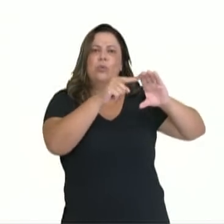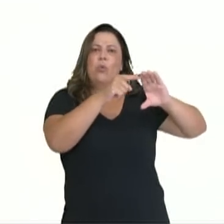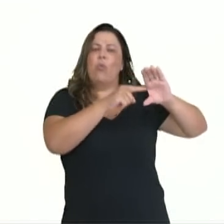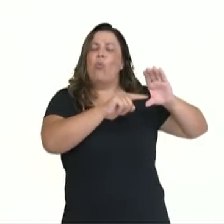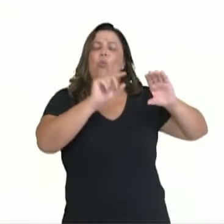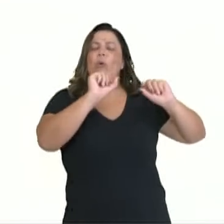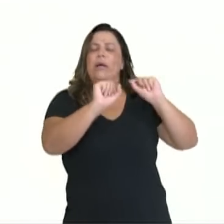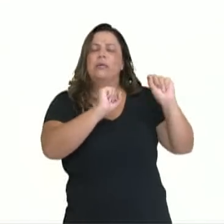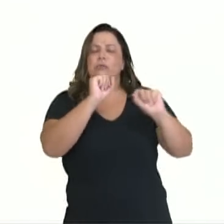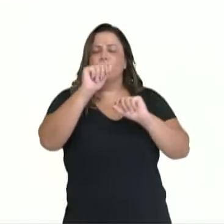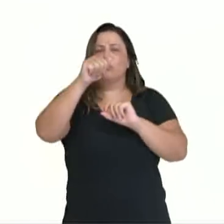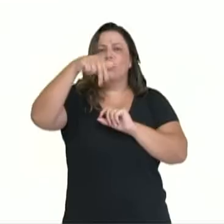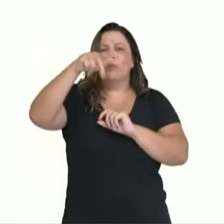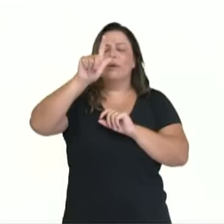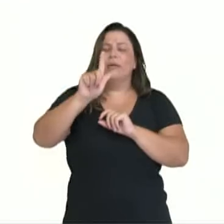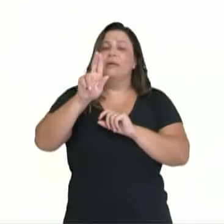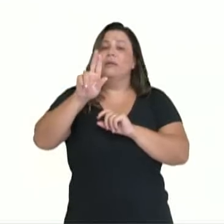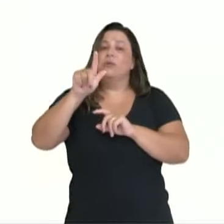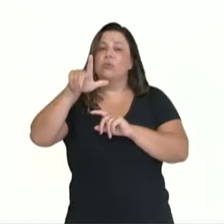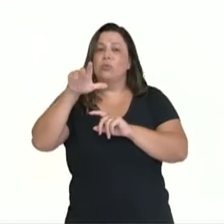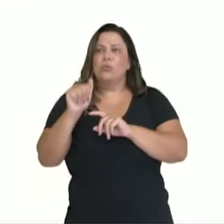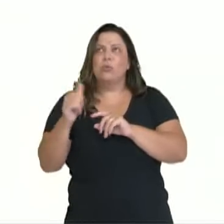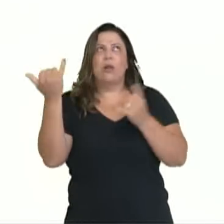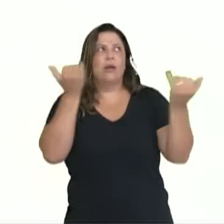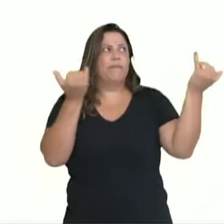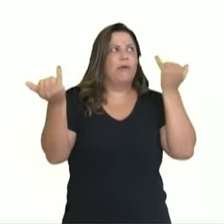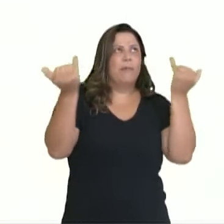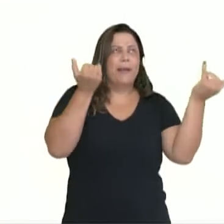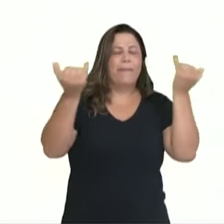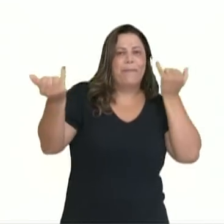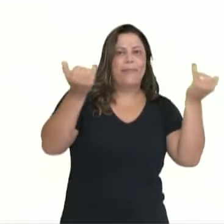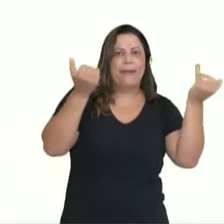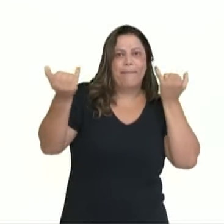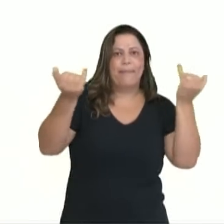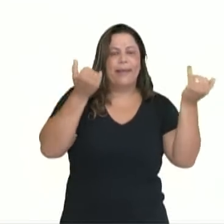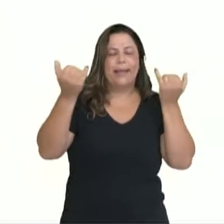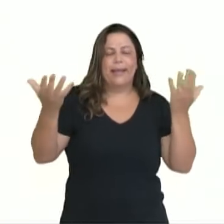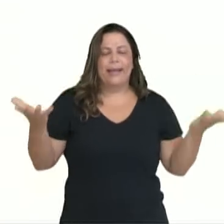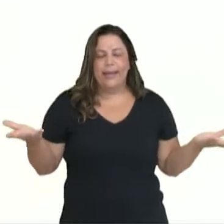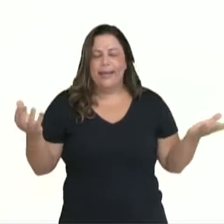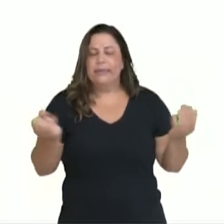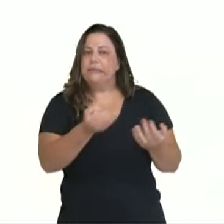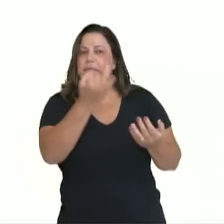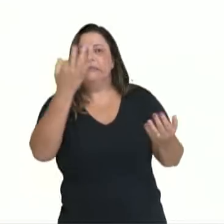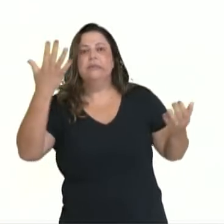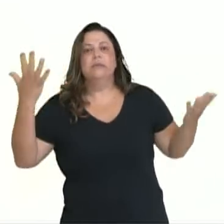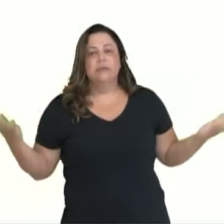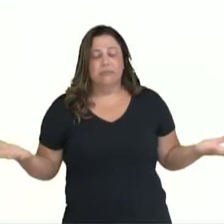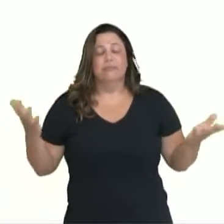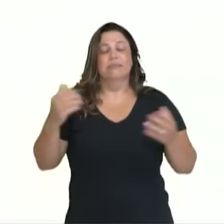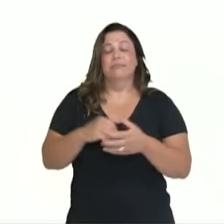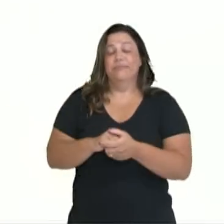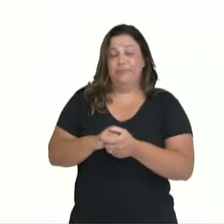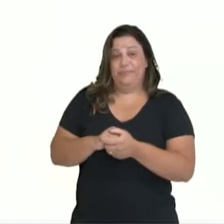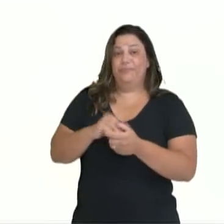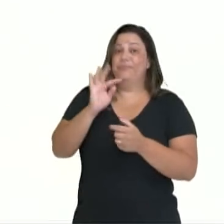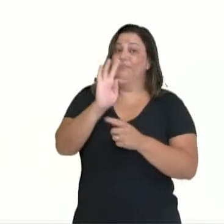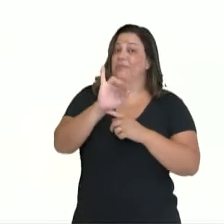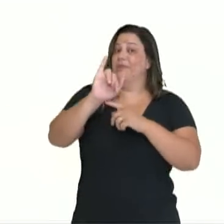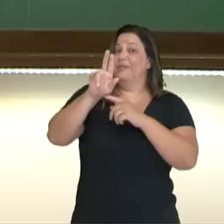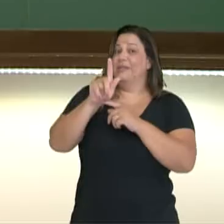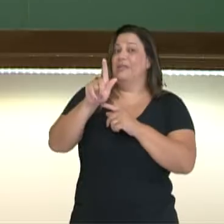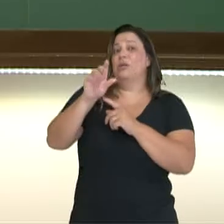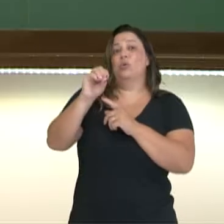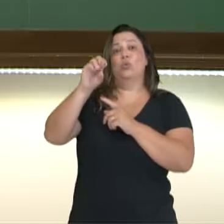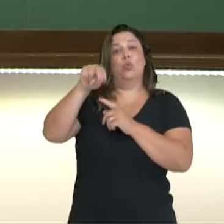todo mundo? Como que é toda essa informação aí com relação à circunferência trigonométrica? Isso é para a gente